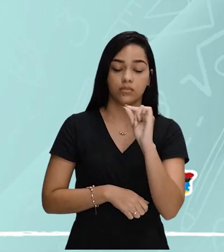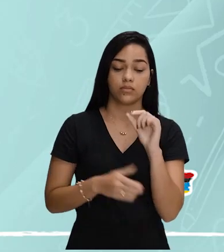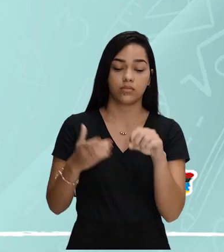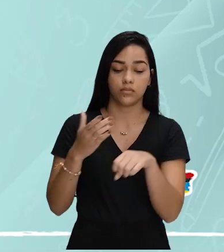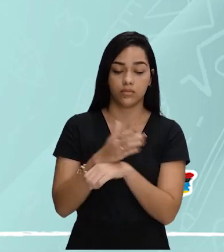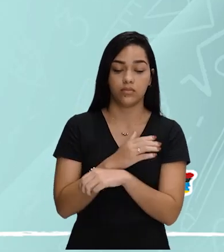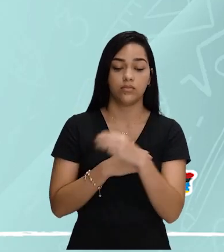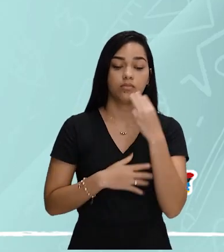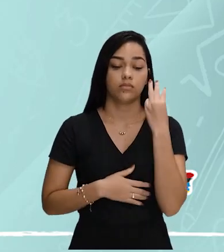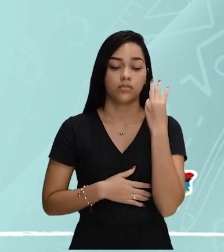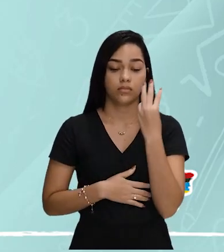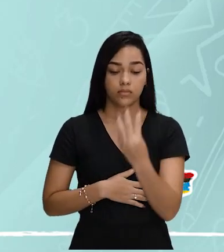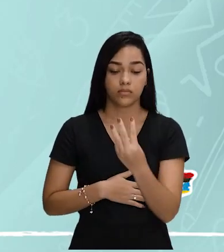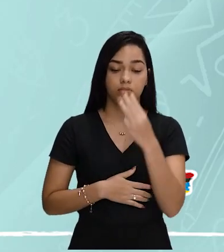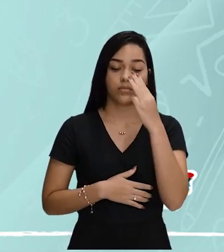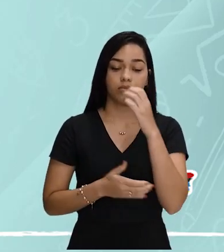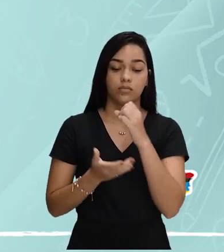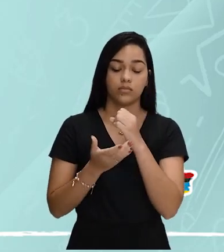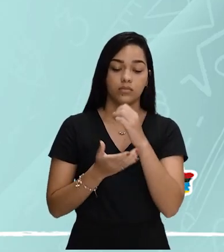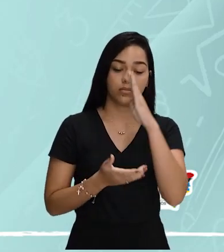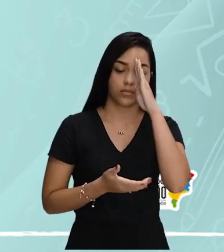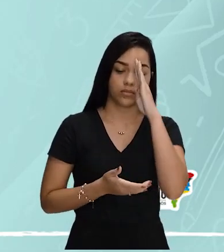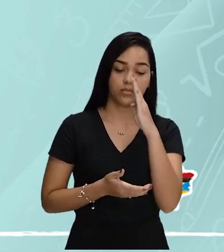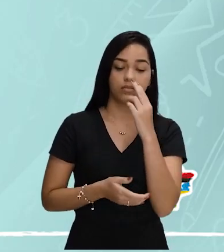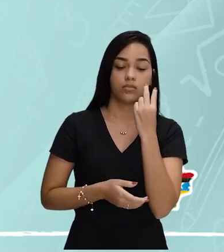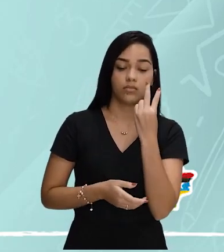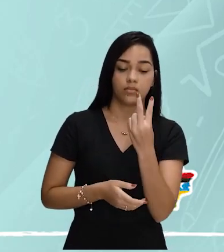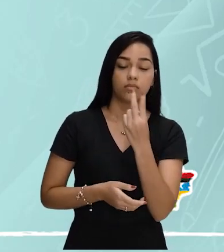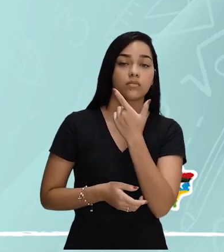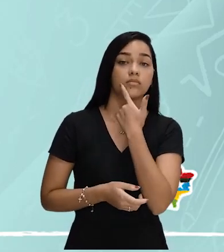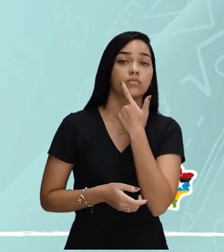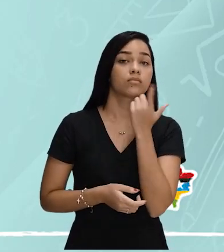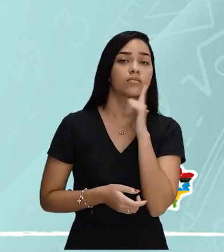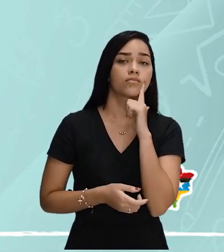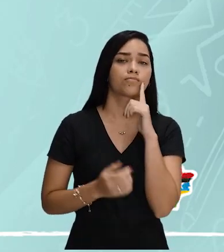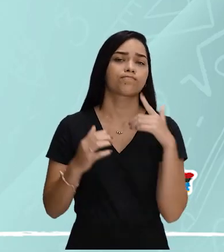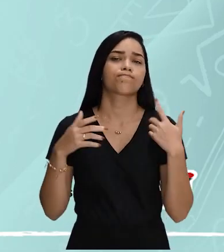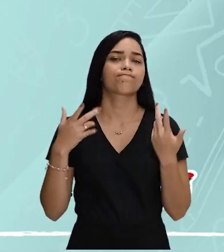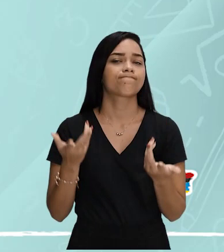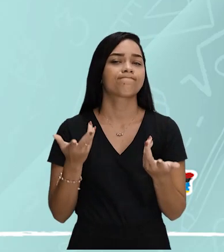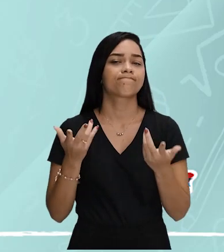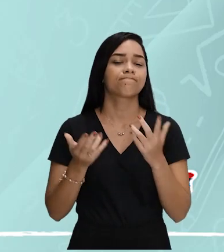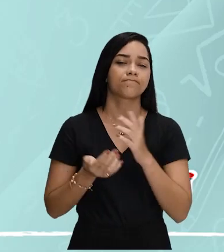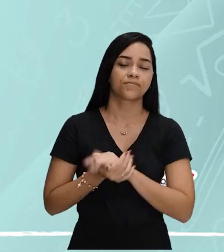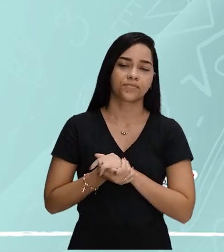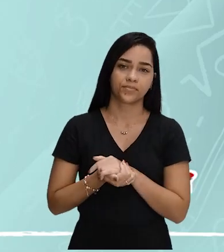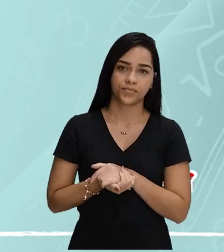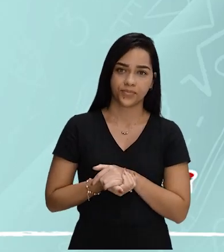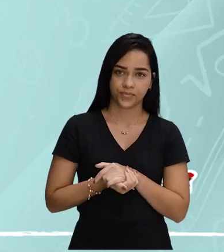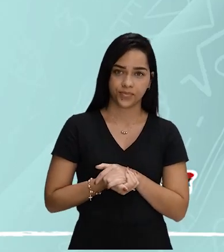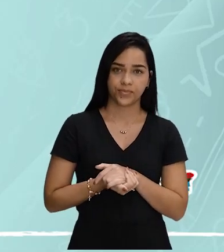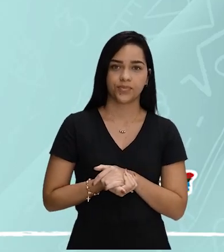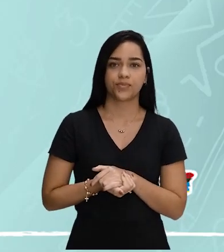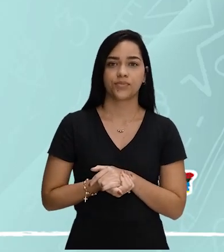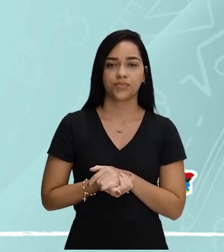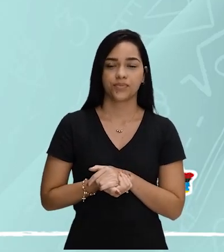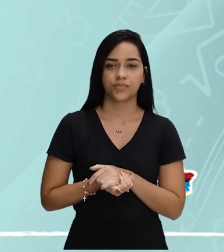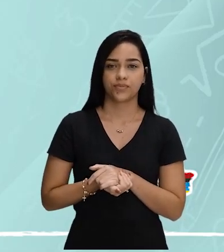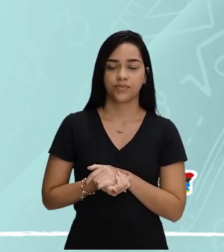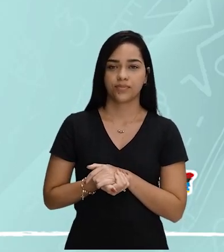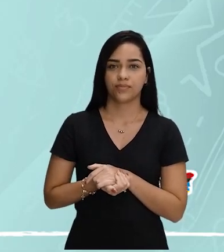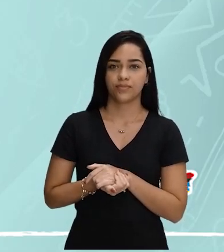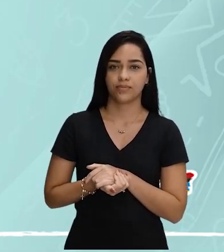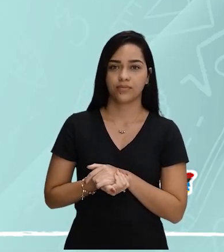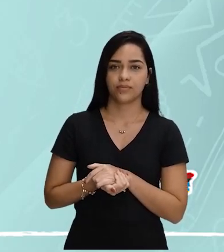se existe quatro opções de entrada três opções de prato principal e duas opções